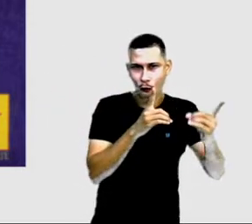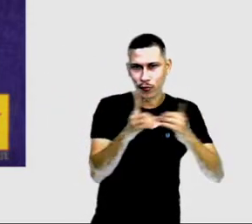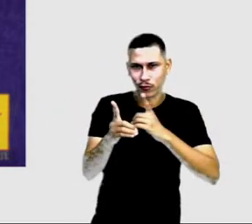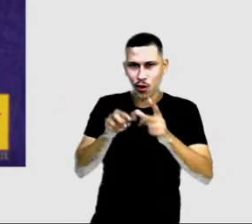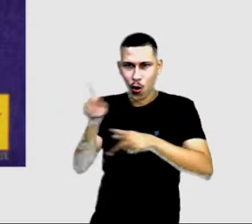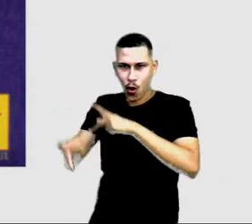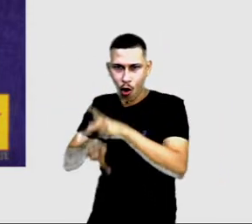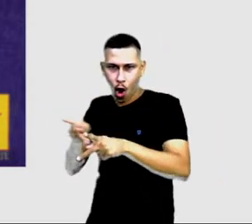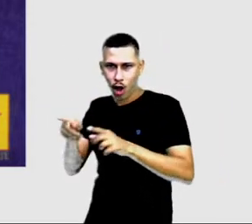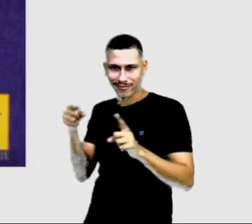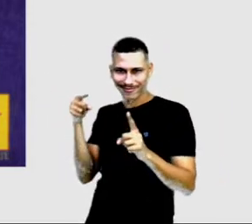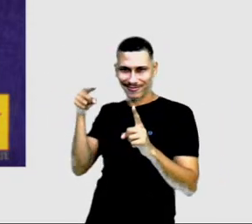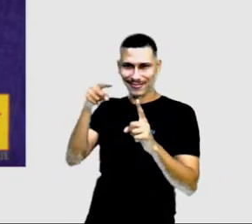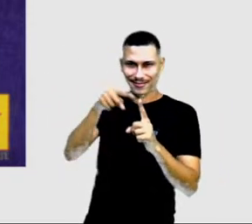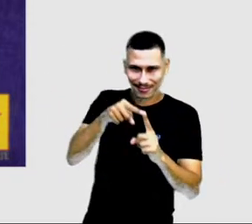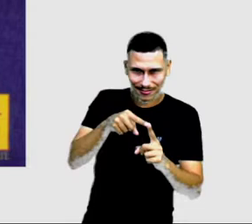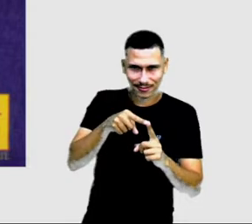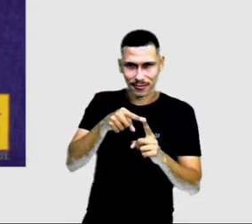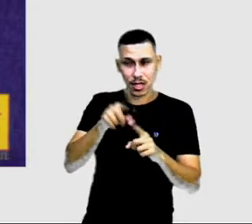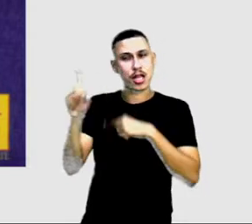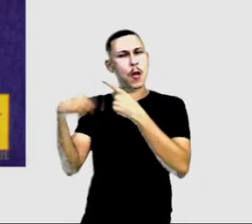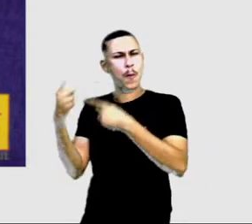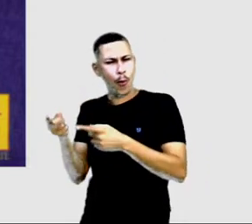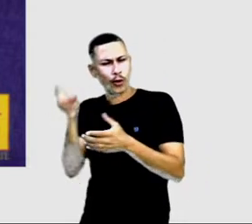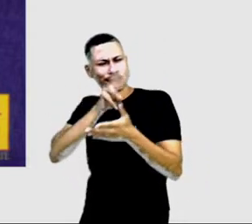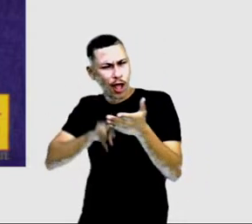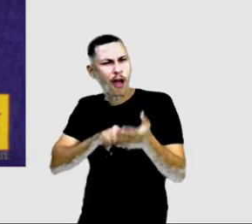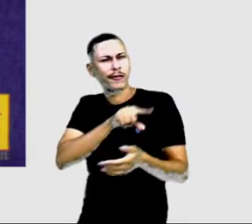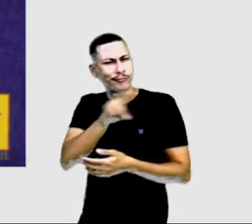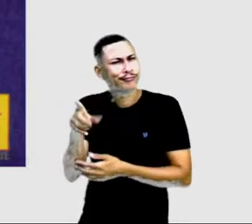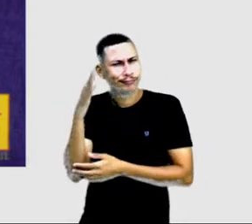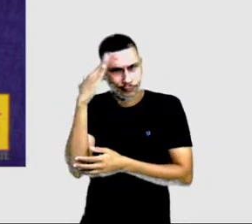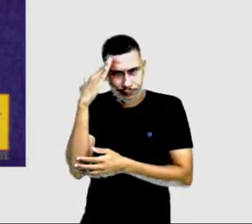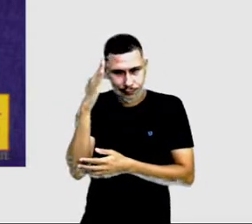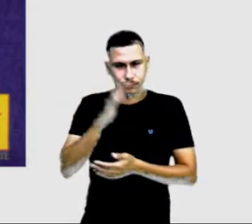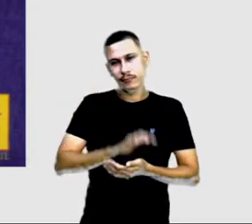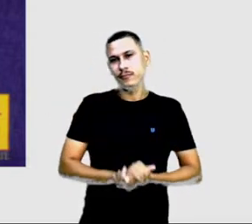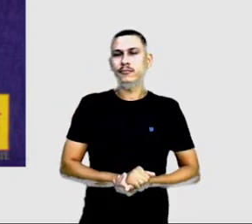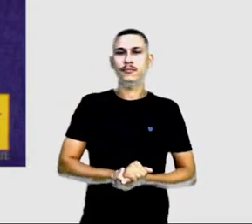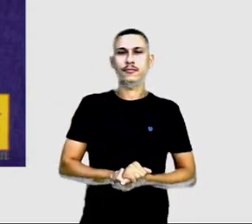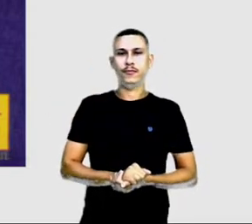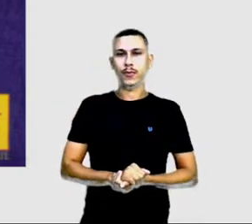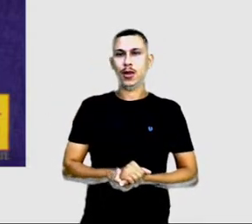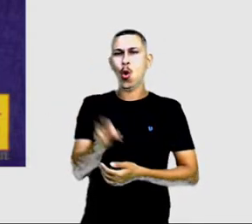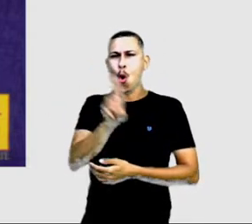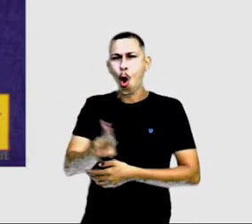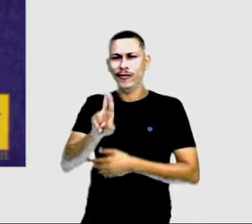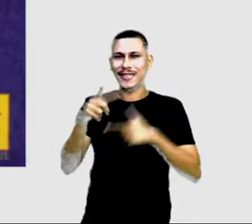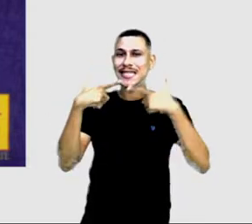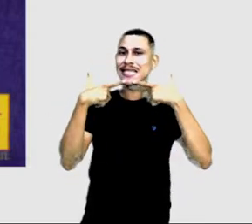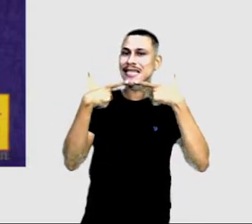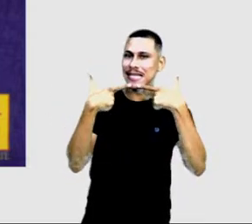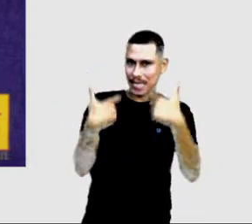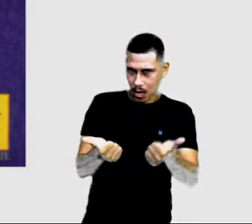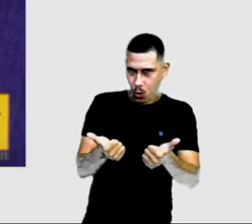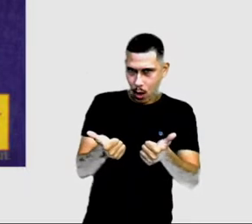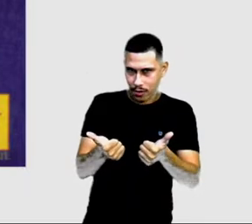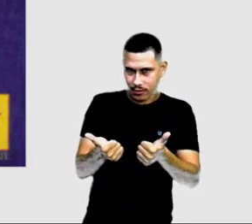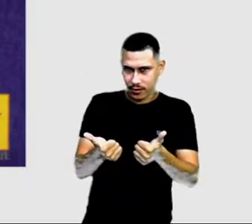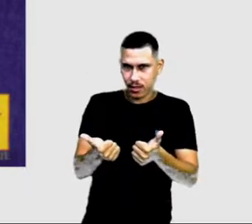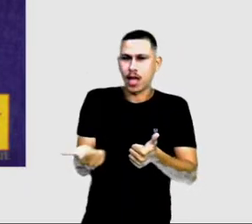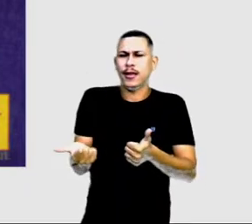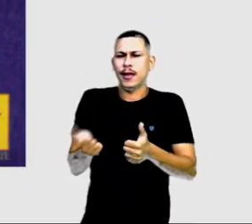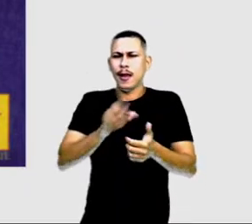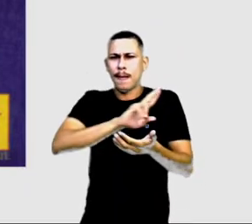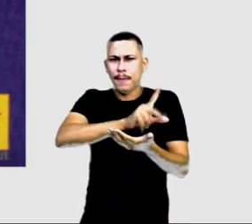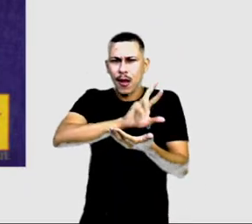Quem é o público-alvo? Daqui a pouco a gente lê, você vai entender. Através da linguagem que é utilizada, variando de